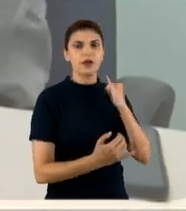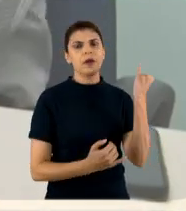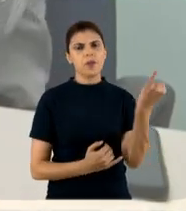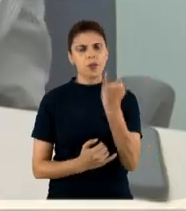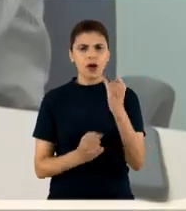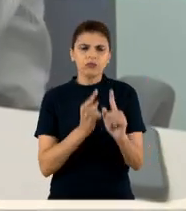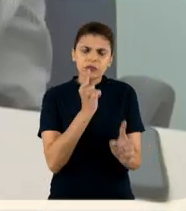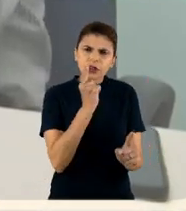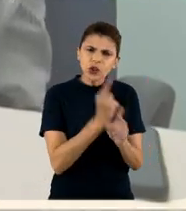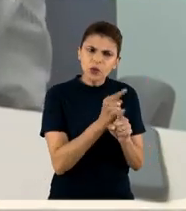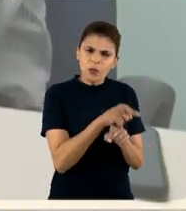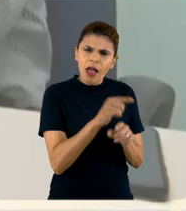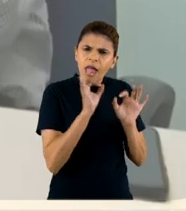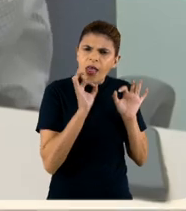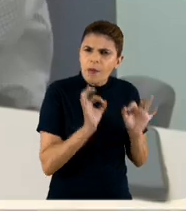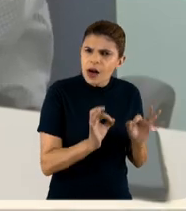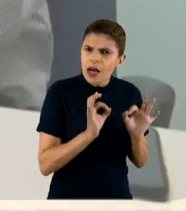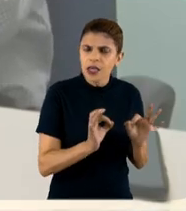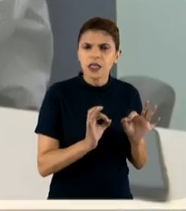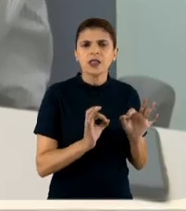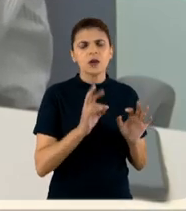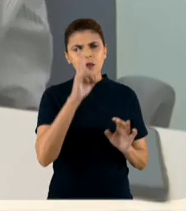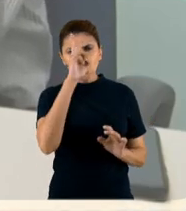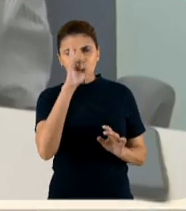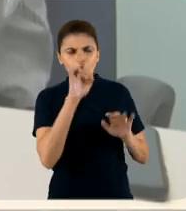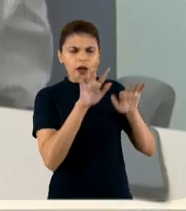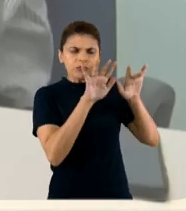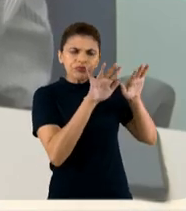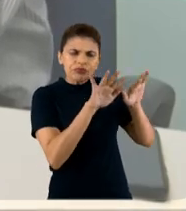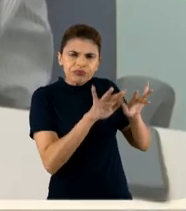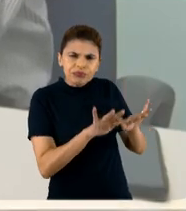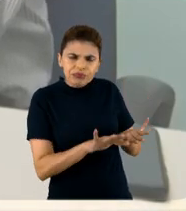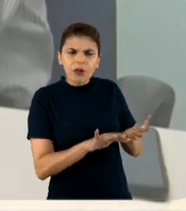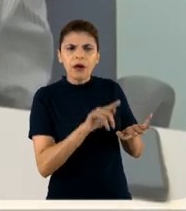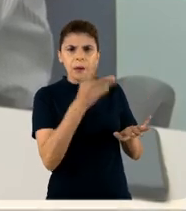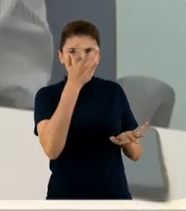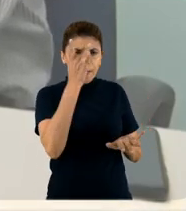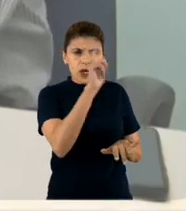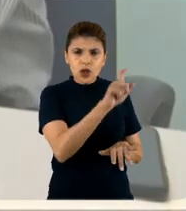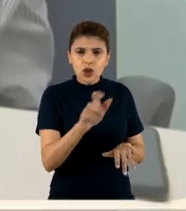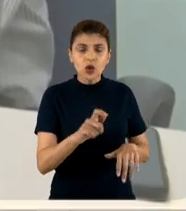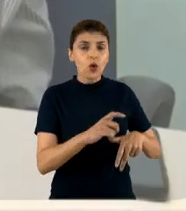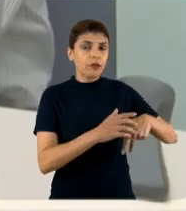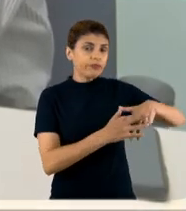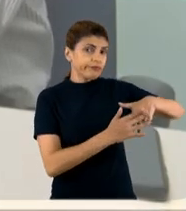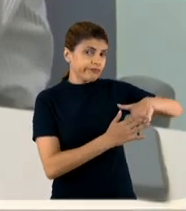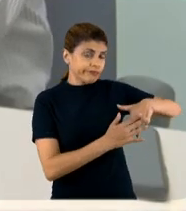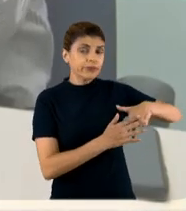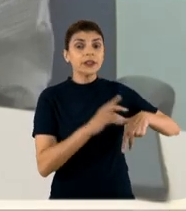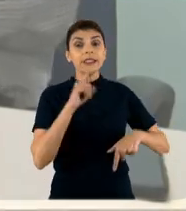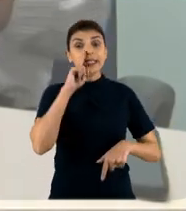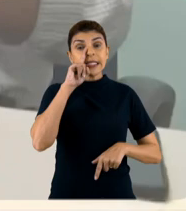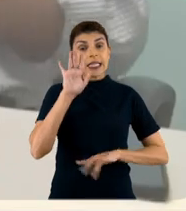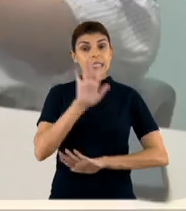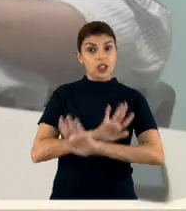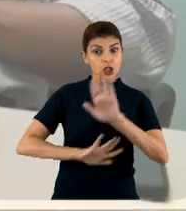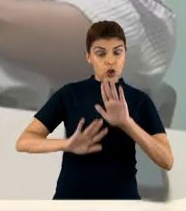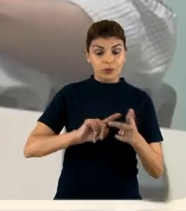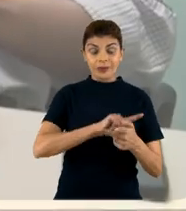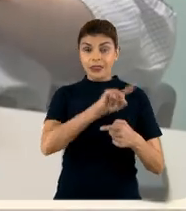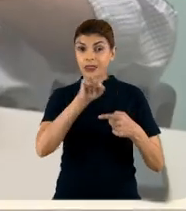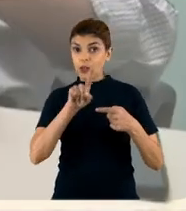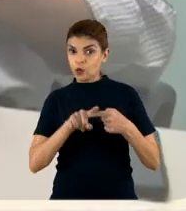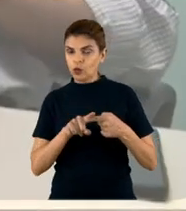importantes. Identificação, né? É uma história bem feita para identificação do caso, identificação de pessoas em risco. Depois,